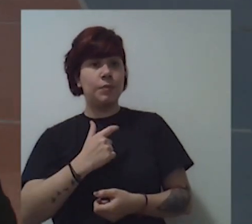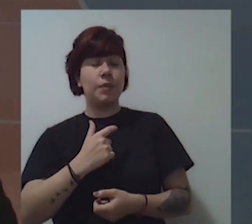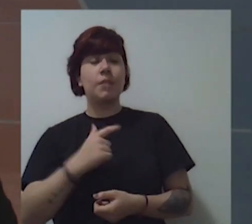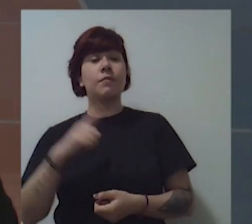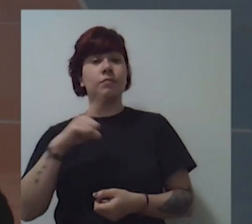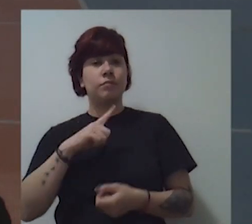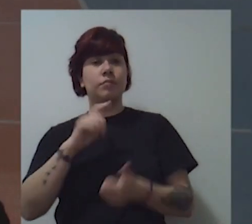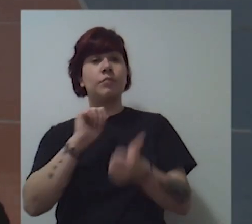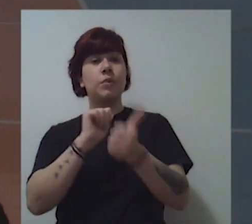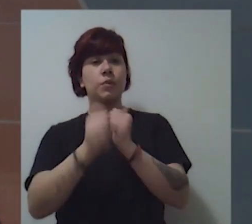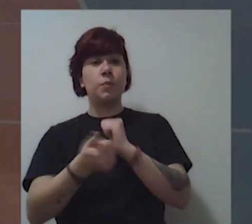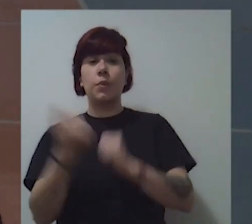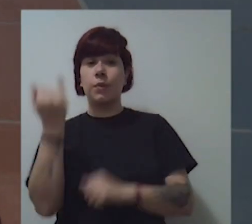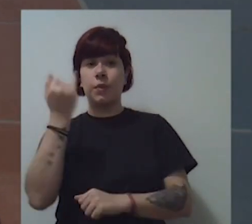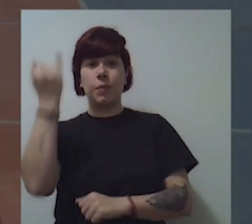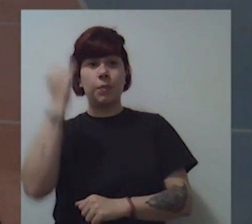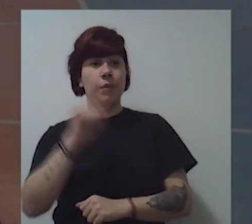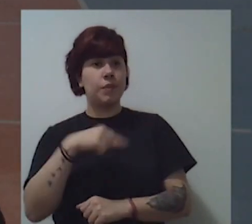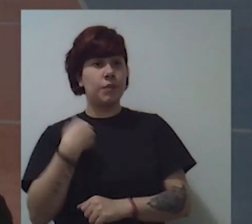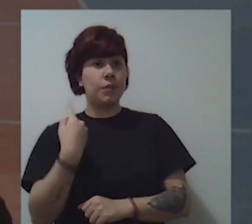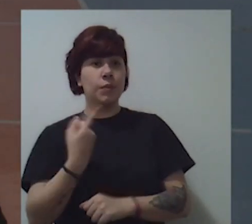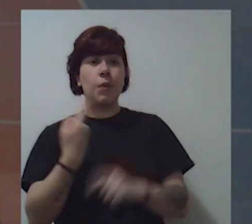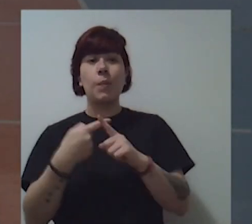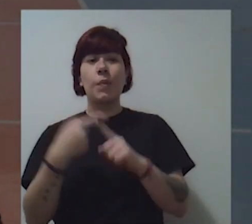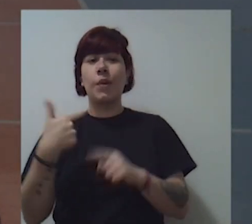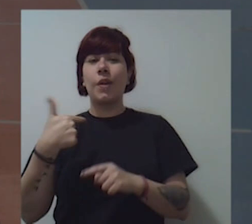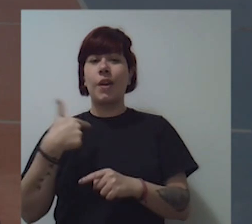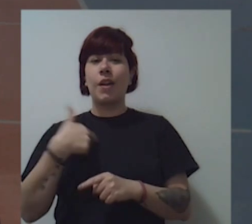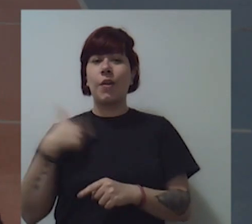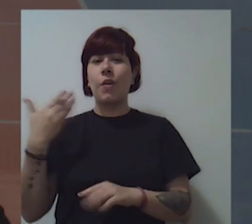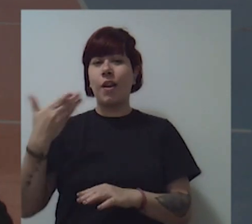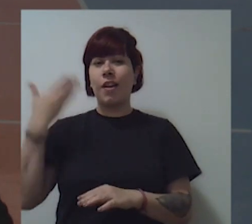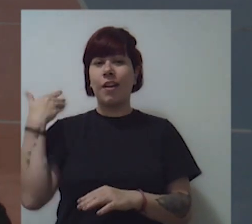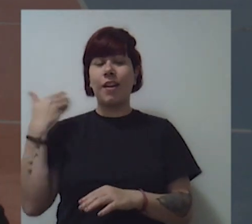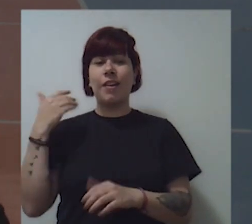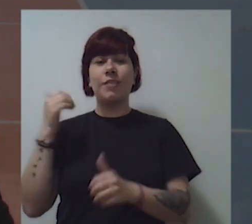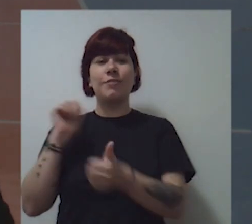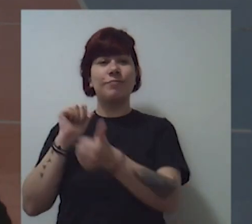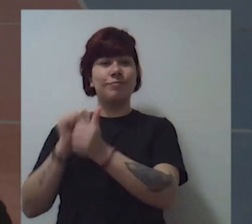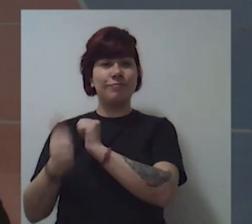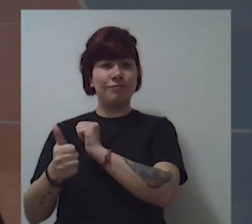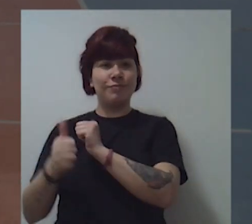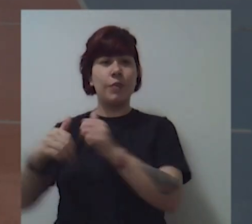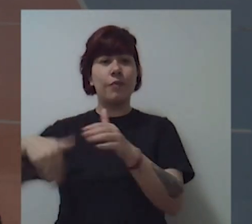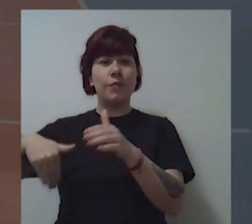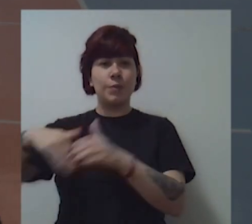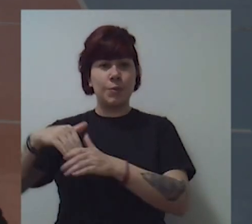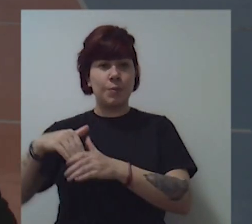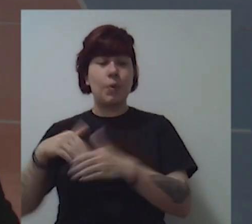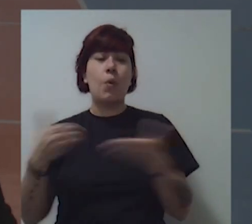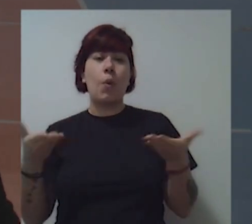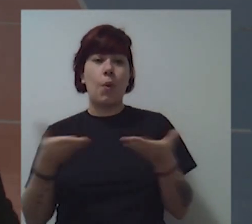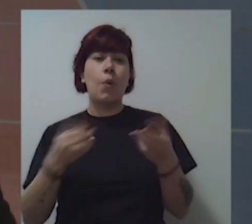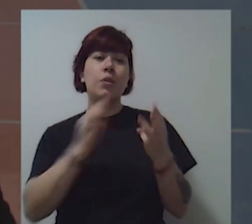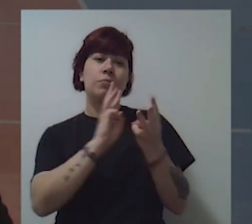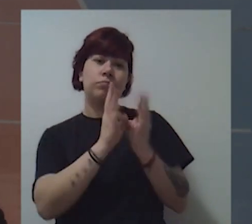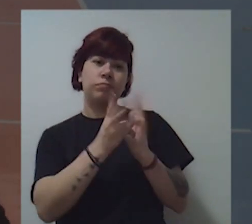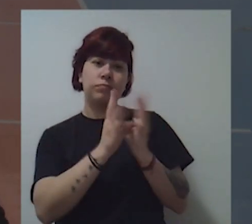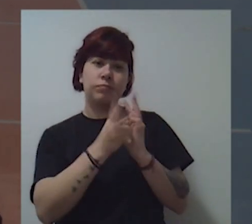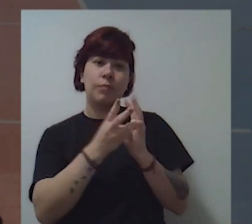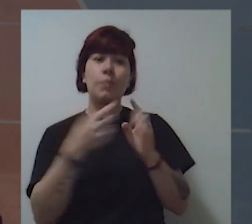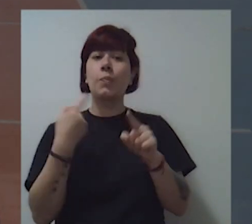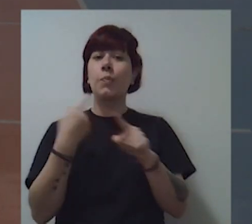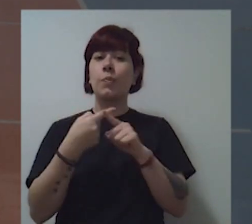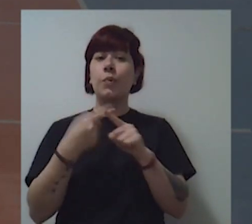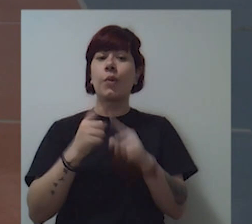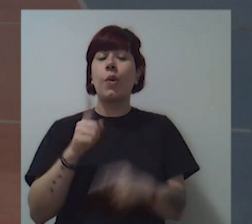o esporte para nós. Eu vim do futebol e gosto muito do goalball também,